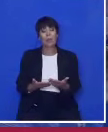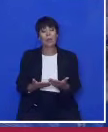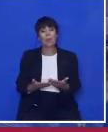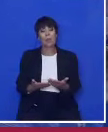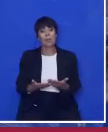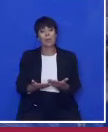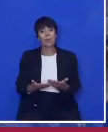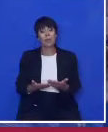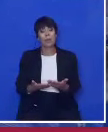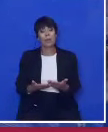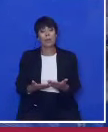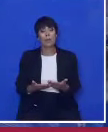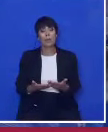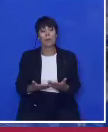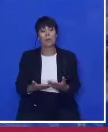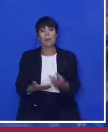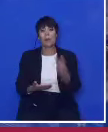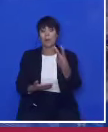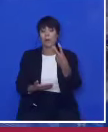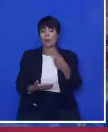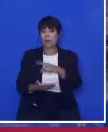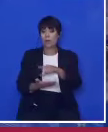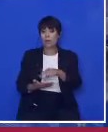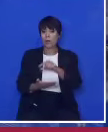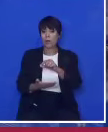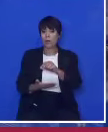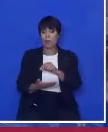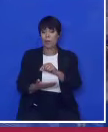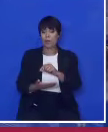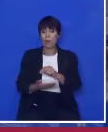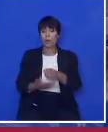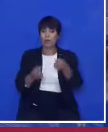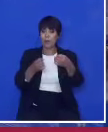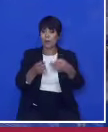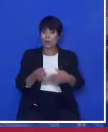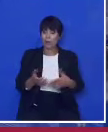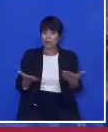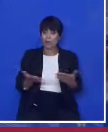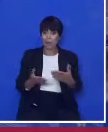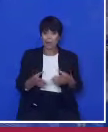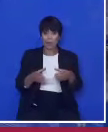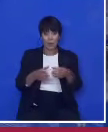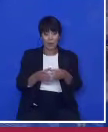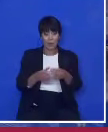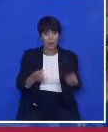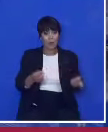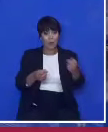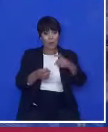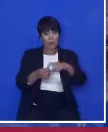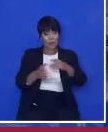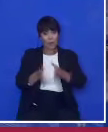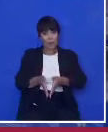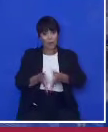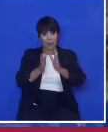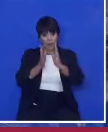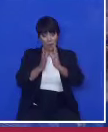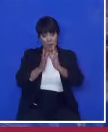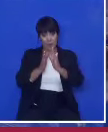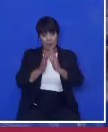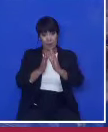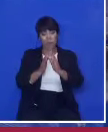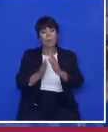você vai acompanhar o segundo sorteio. Explicamos que o Globo seria reabastecido